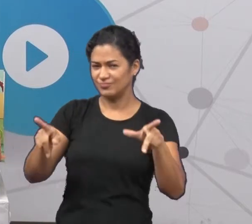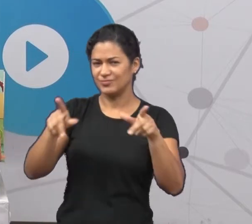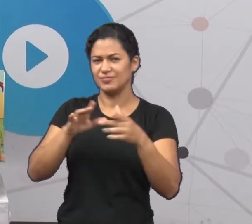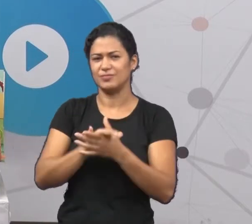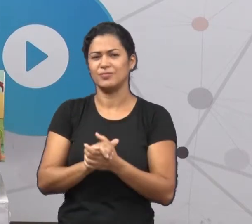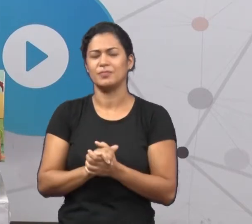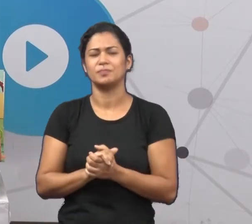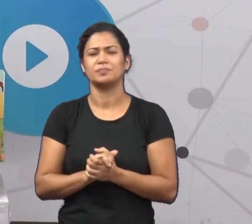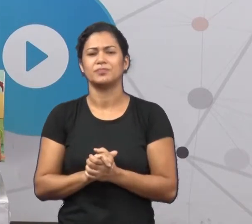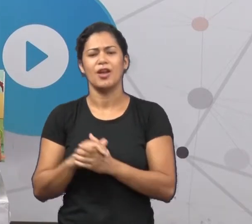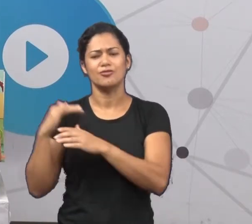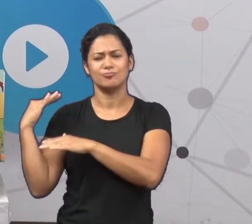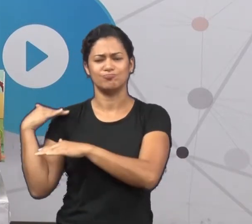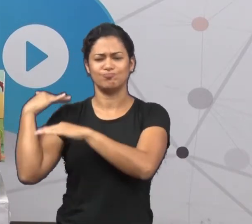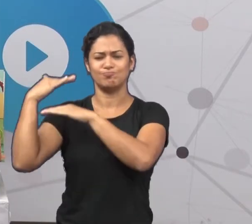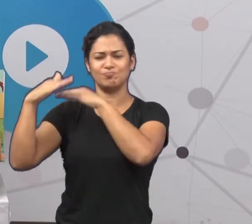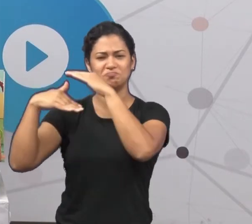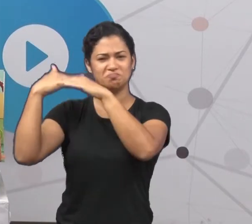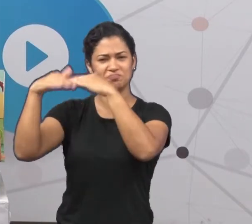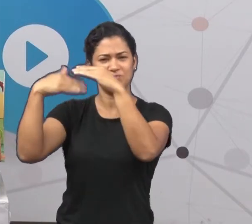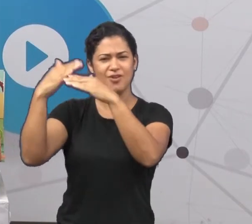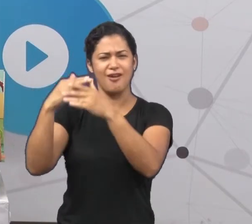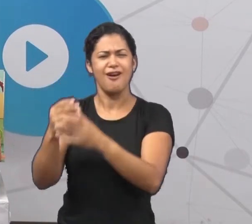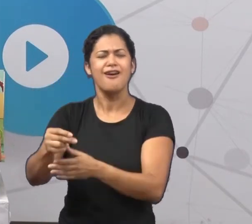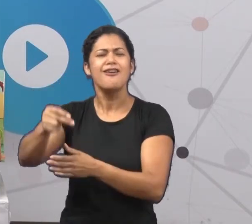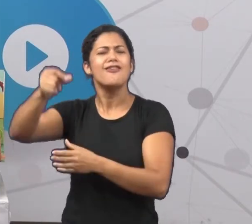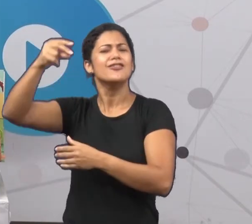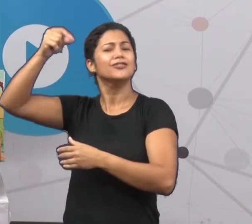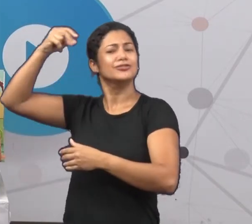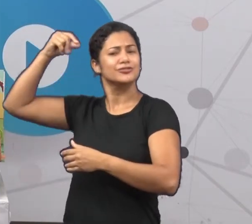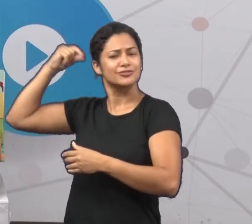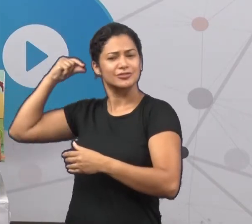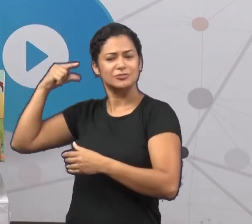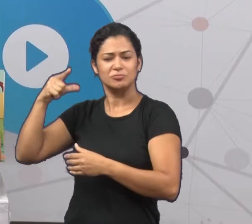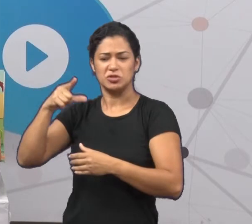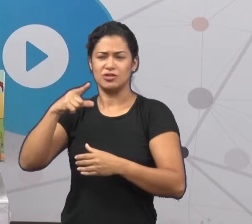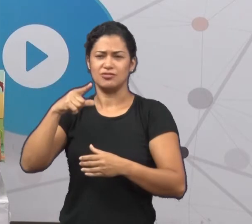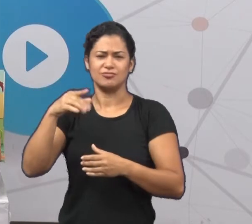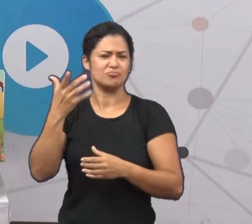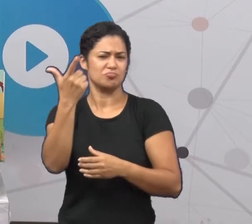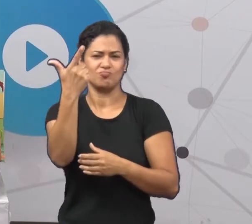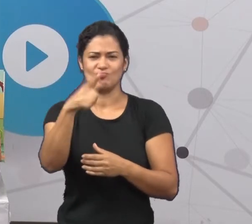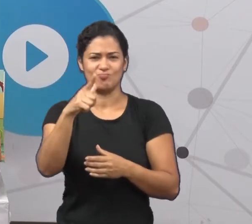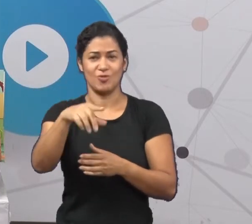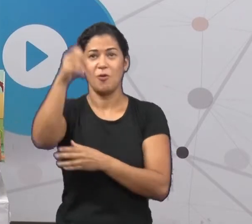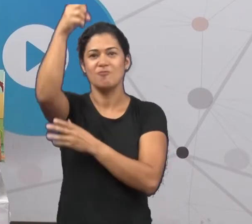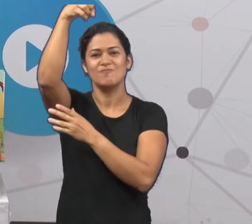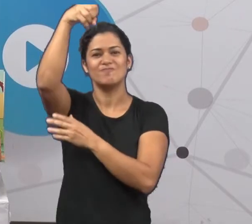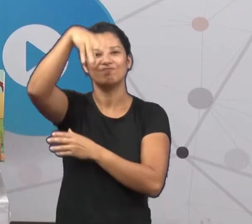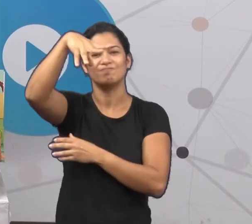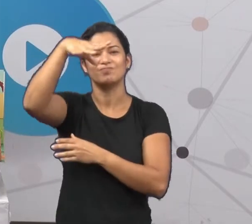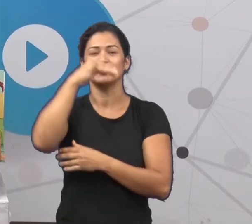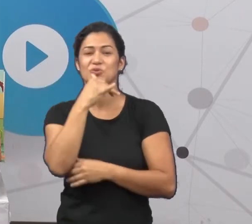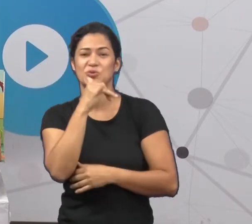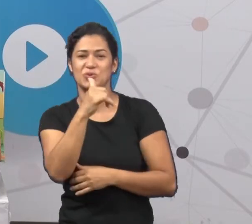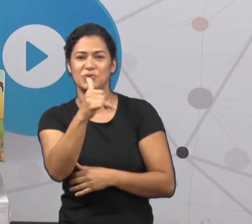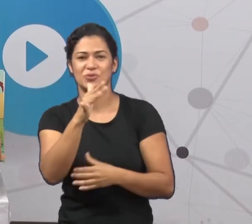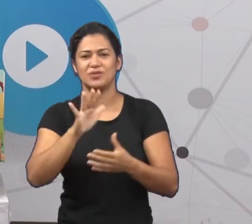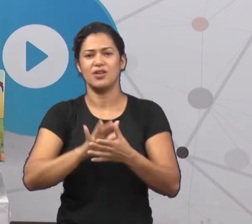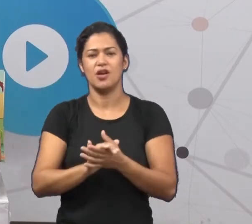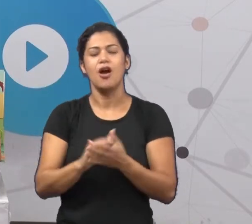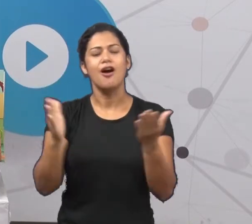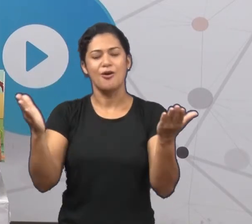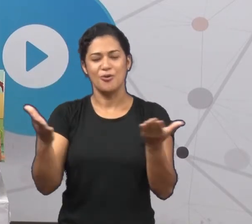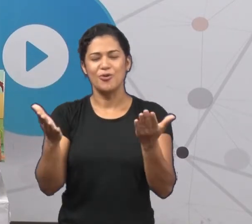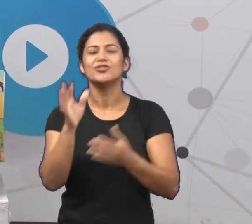evoluiu muito. Antigamente, a zona rural não tinha acesso à energia elétrica. Hoje, com a